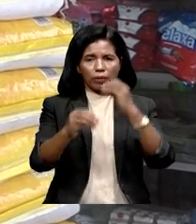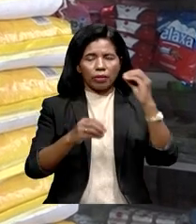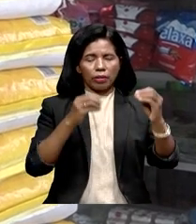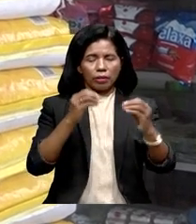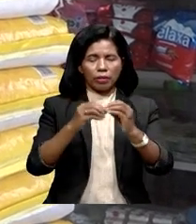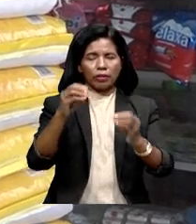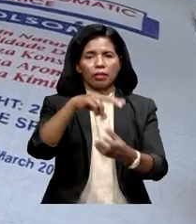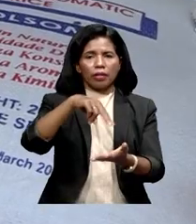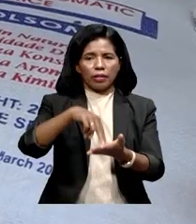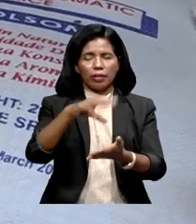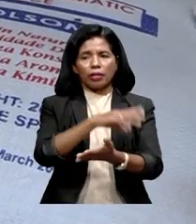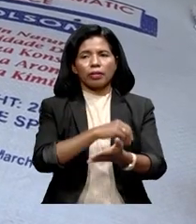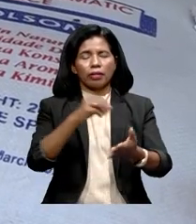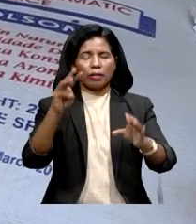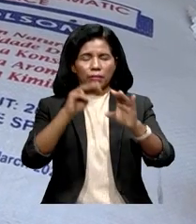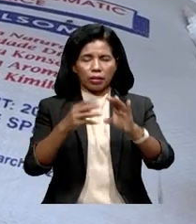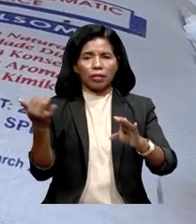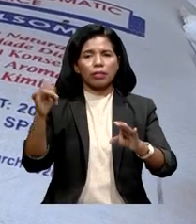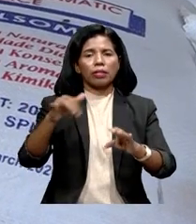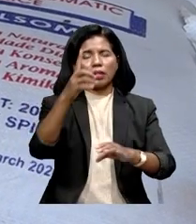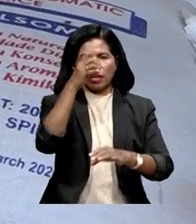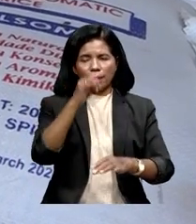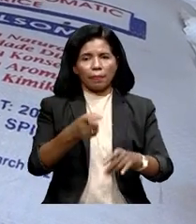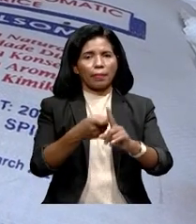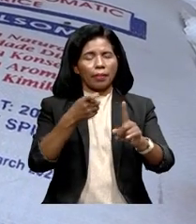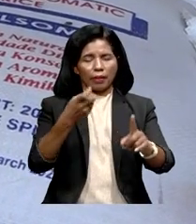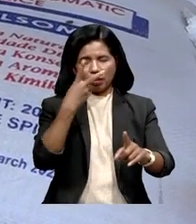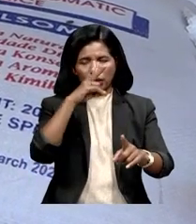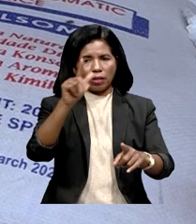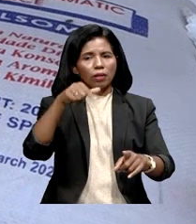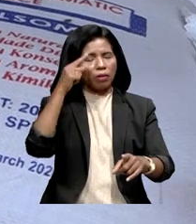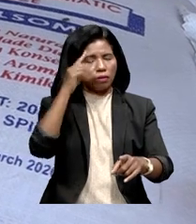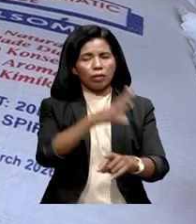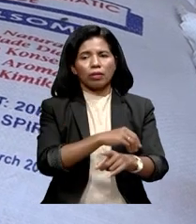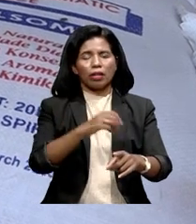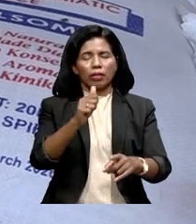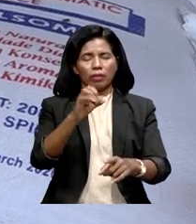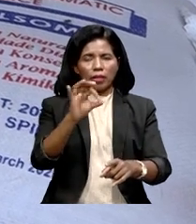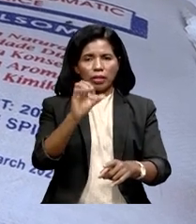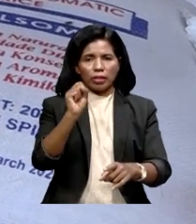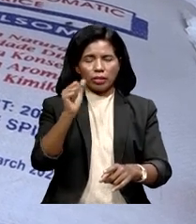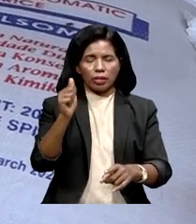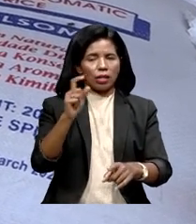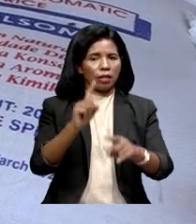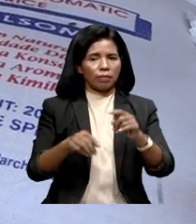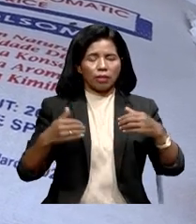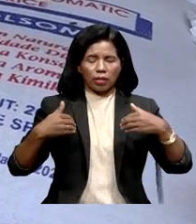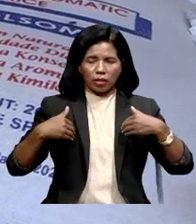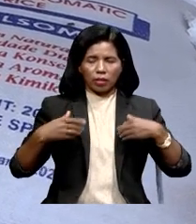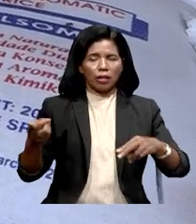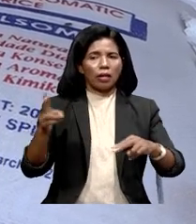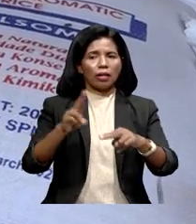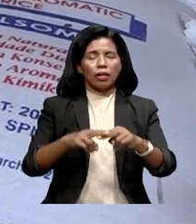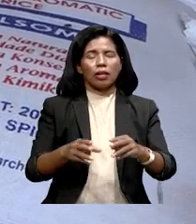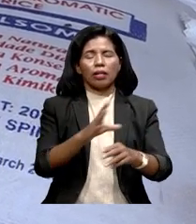para estabelecimento supermercado Sira e Adili. Tama Liu Rússia controlo neve governo no AIFAESA ralo, se garante labele e a flutuação